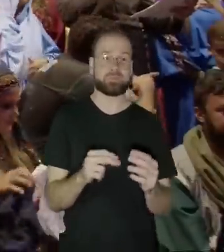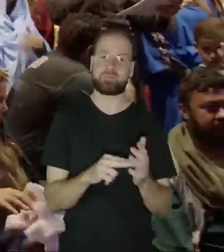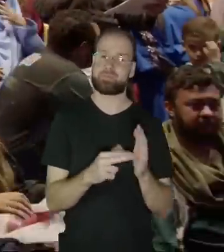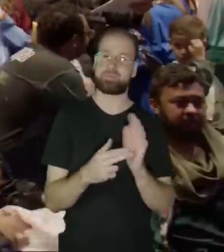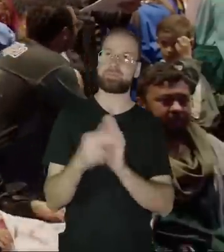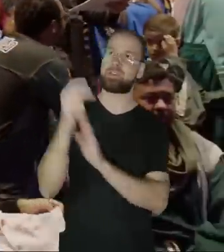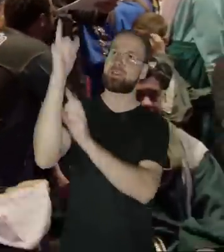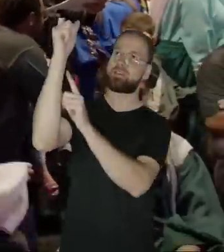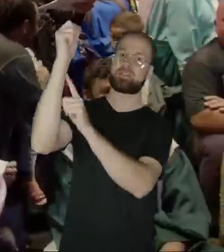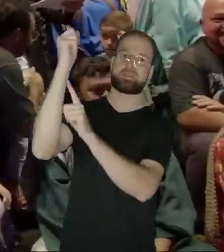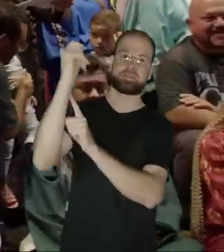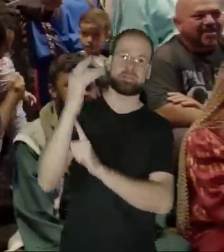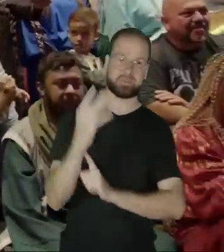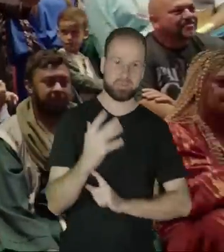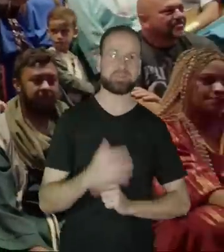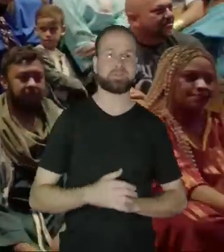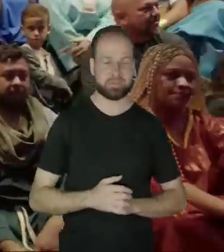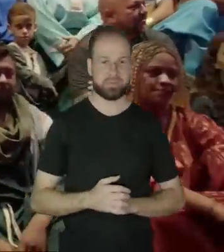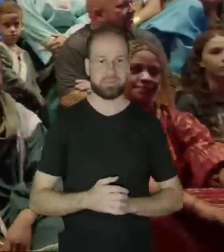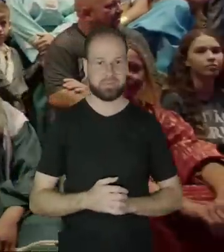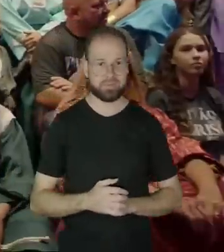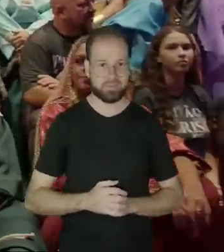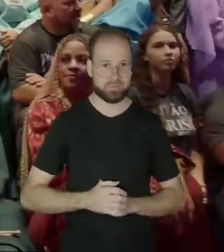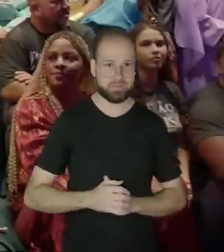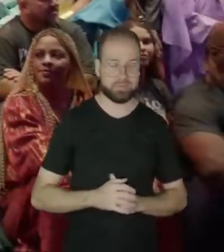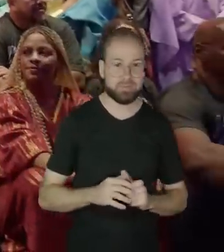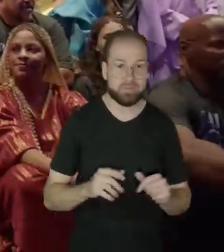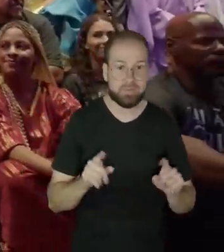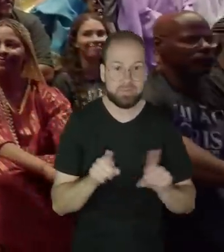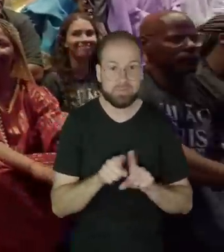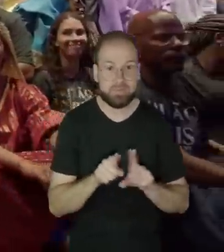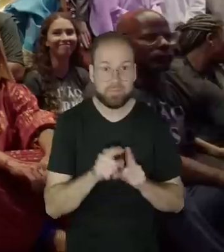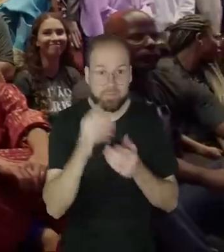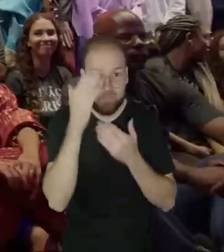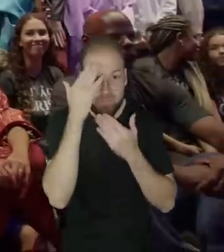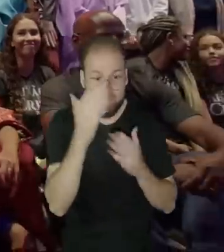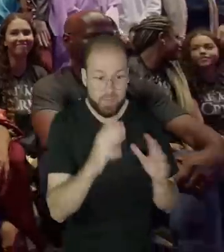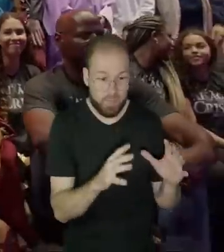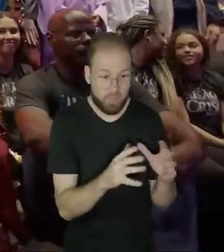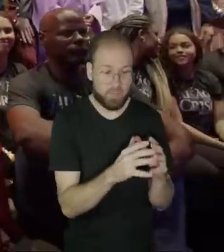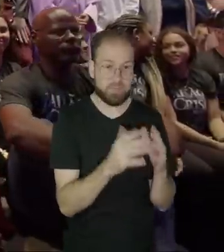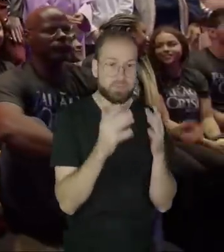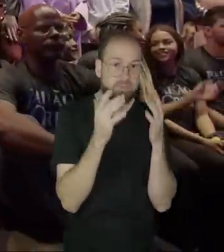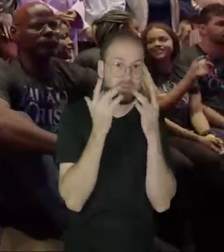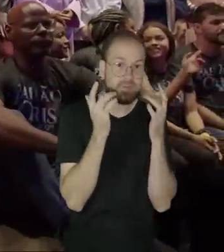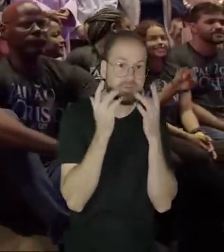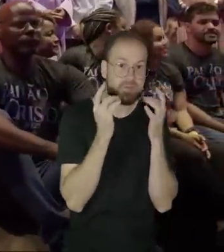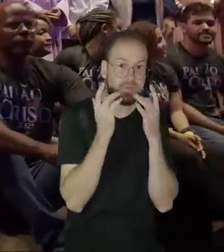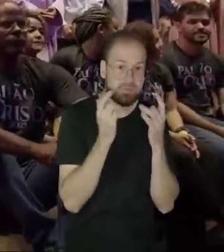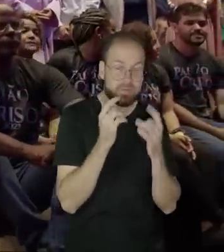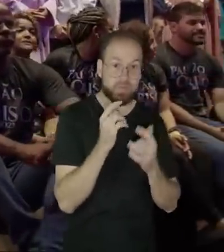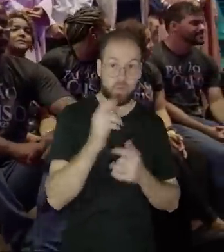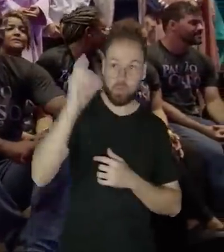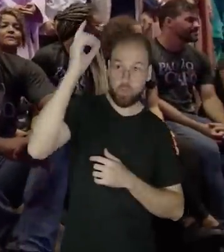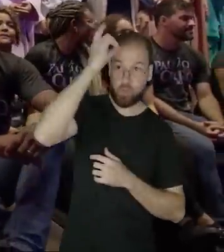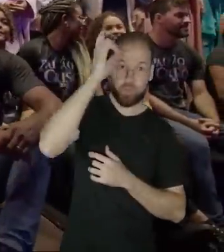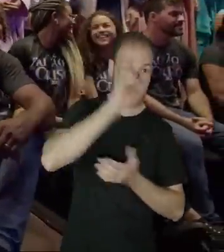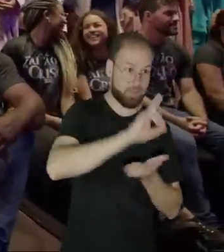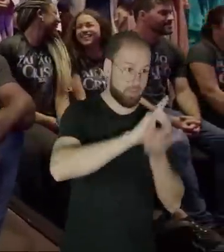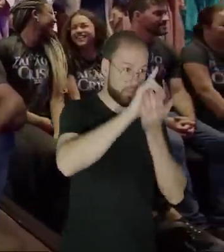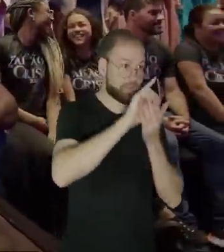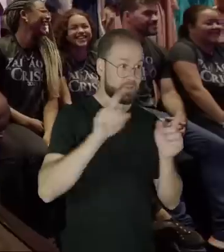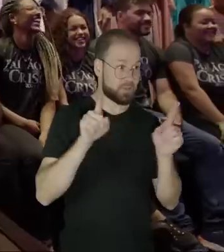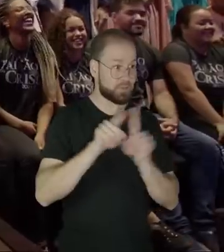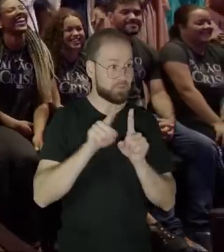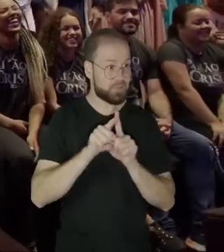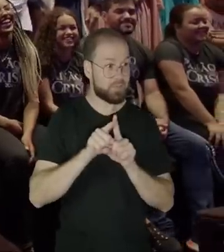graça. Quadrilha Júnior Chapéu do Vovô, também quero agradecer. Grupo Teatral, Nosso Dom Vem de Deus. E, claro, toda a paróquia, Nossa Senhora